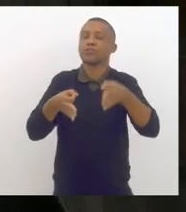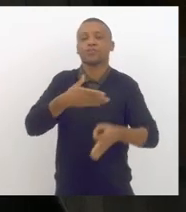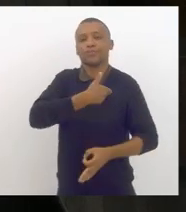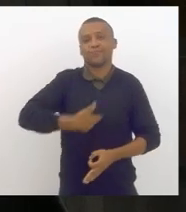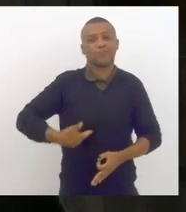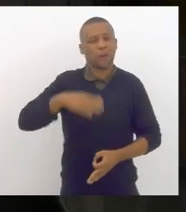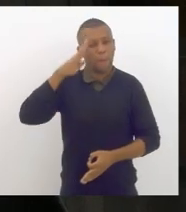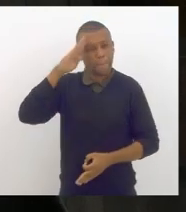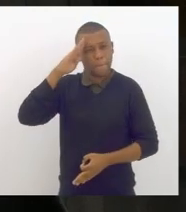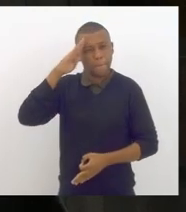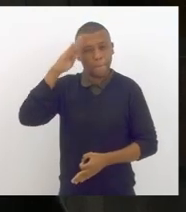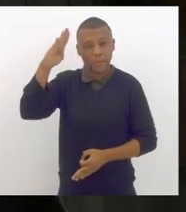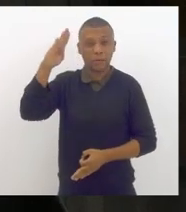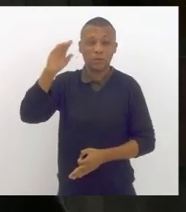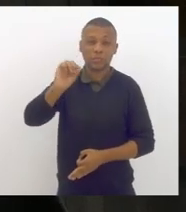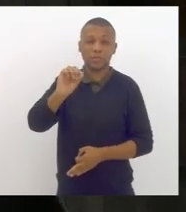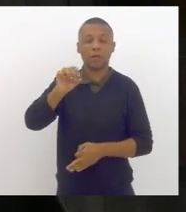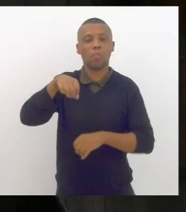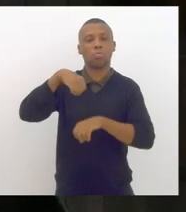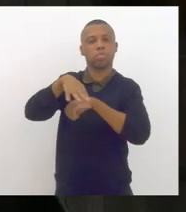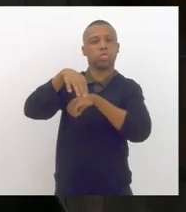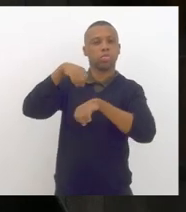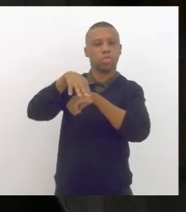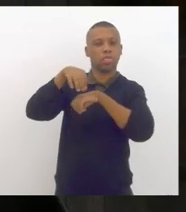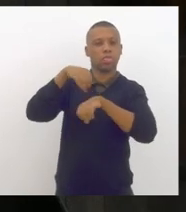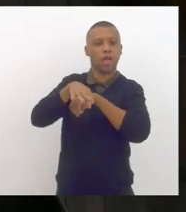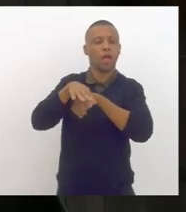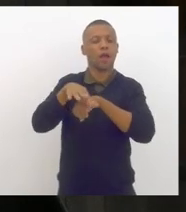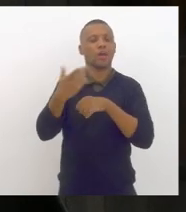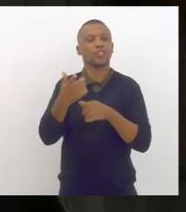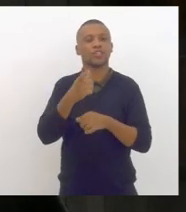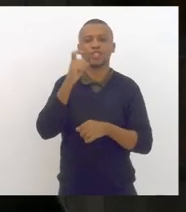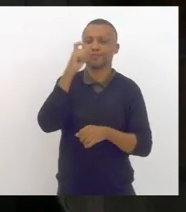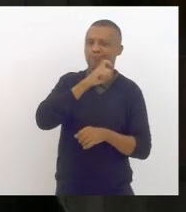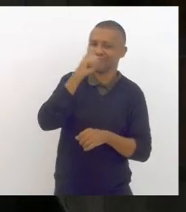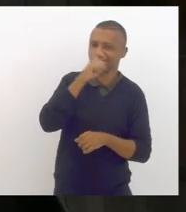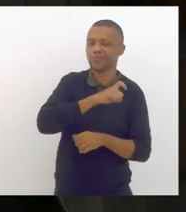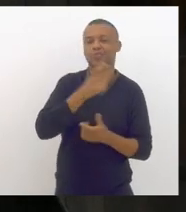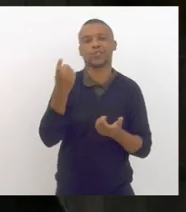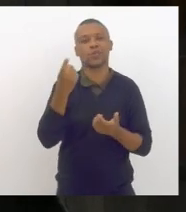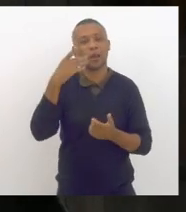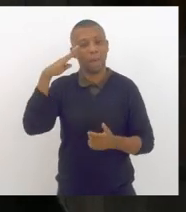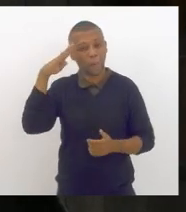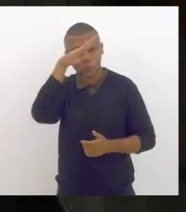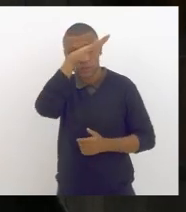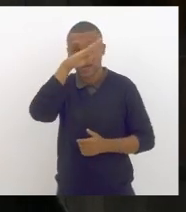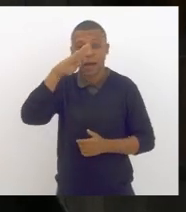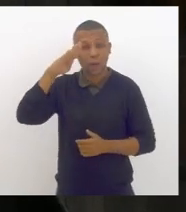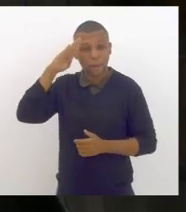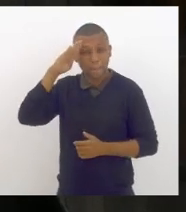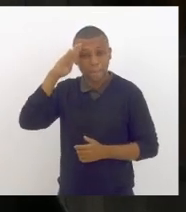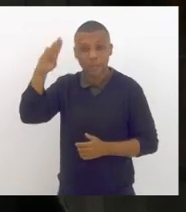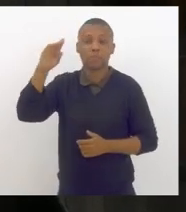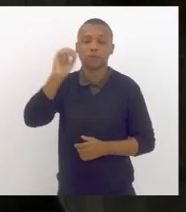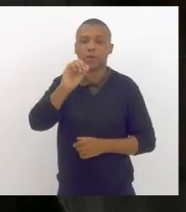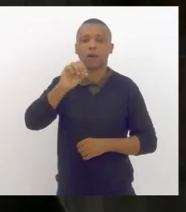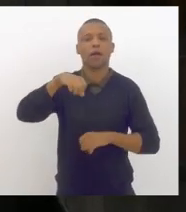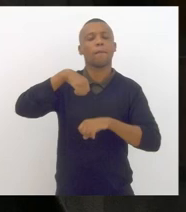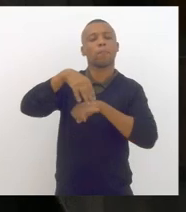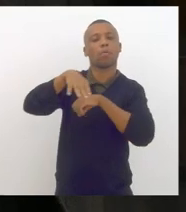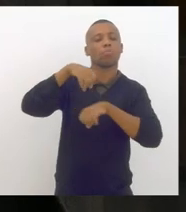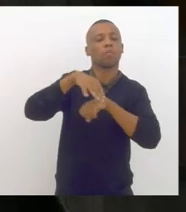é o maior propagador e falsas notícias que temos hoje Jair bolsonaro é aquele que mais veicula informações